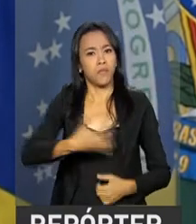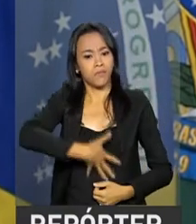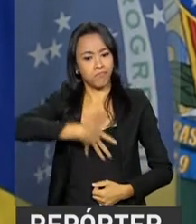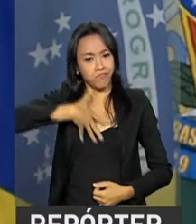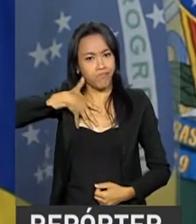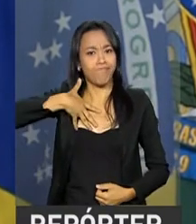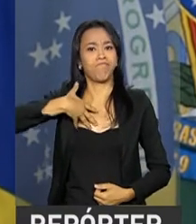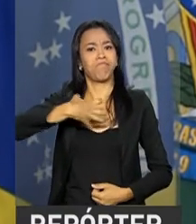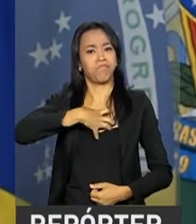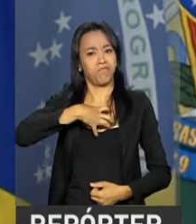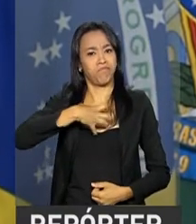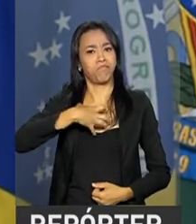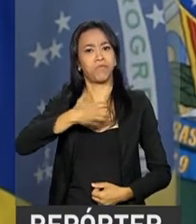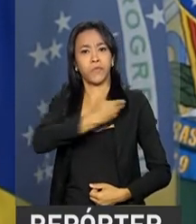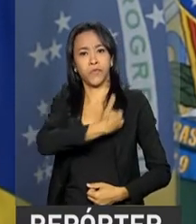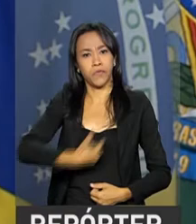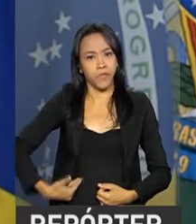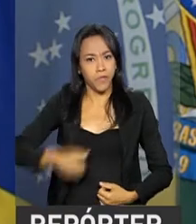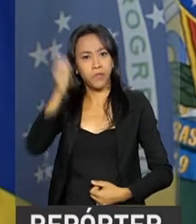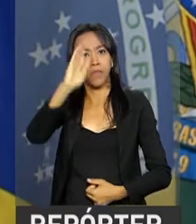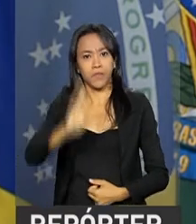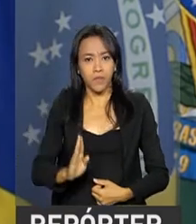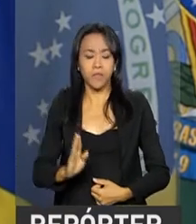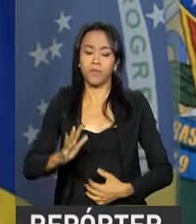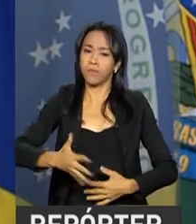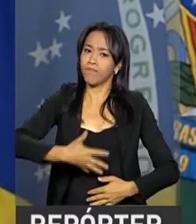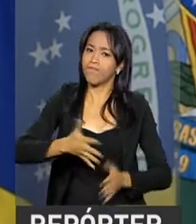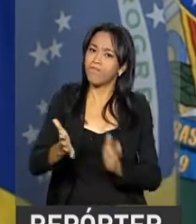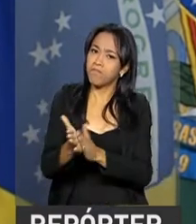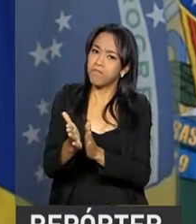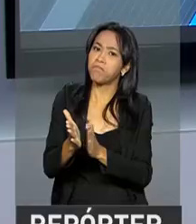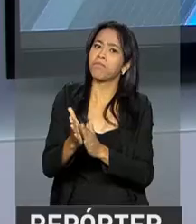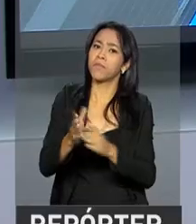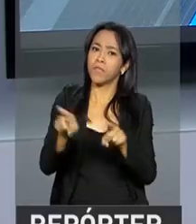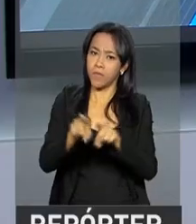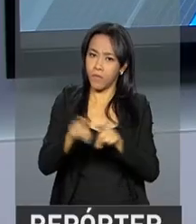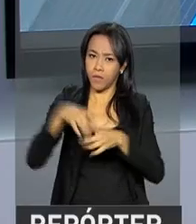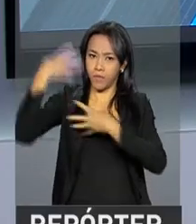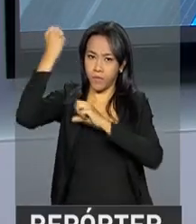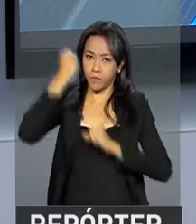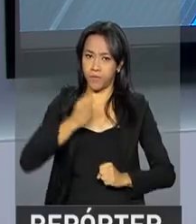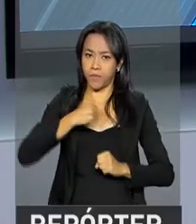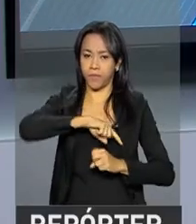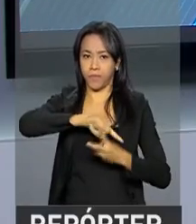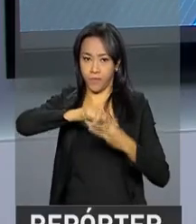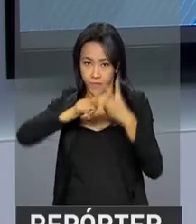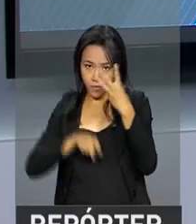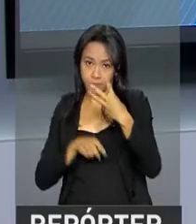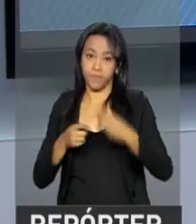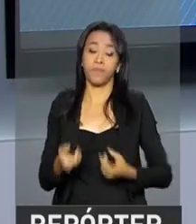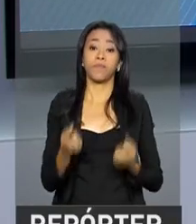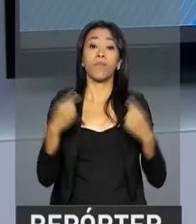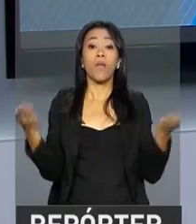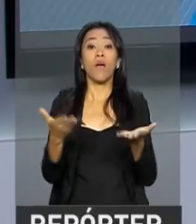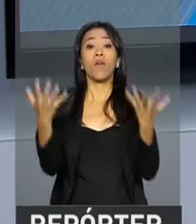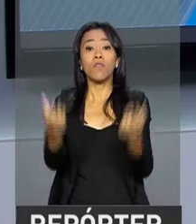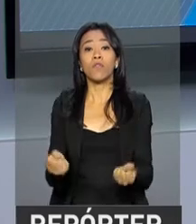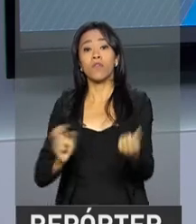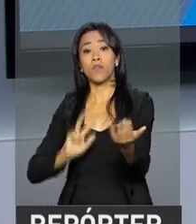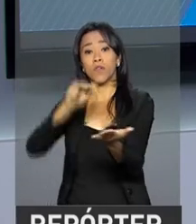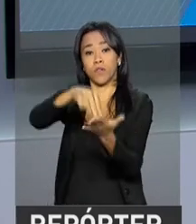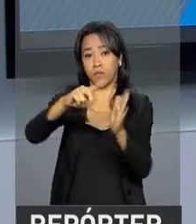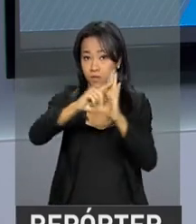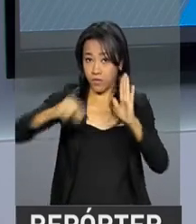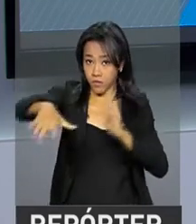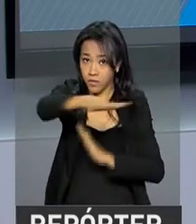governo brasileiro e agradece as forças armadas e vamos agora direto ao palácio do planalto onde o